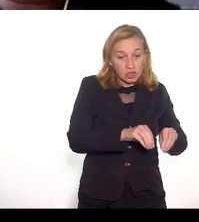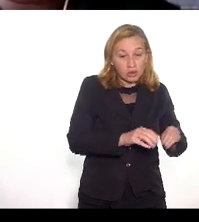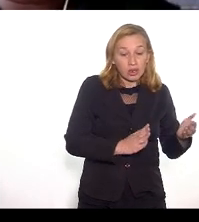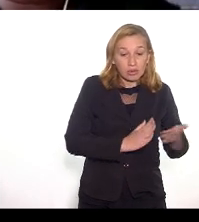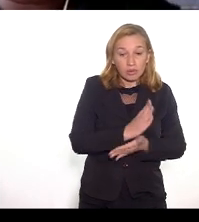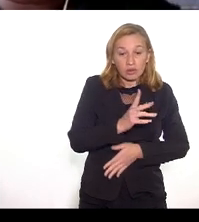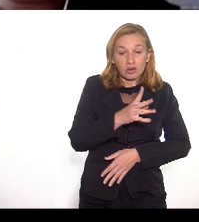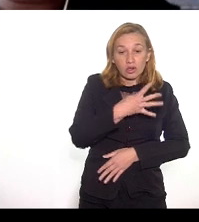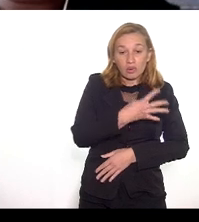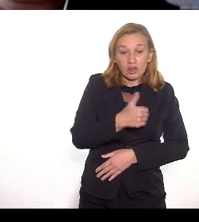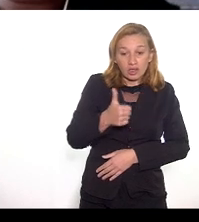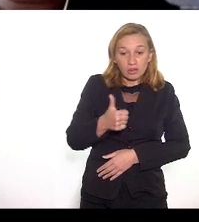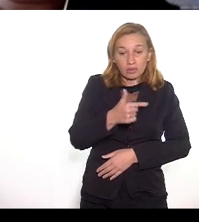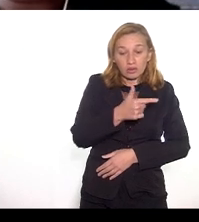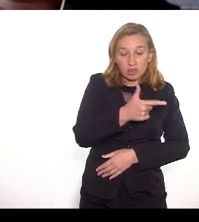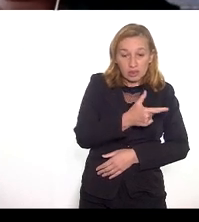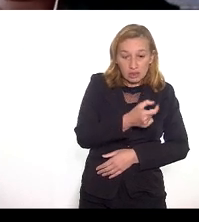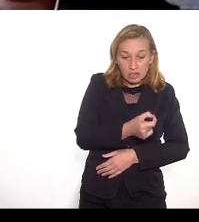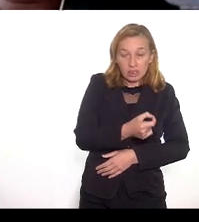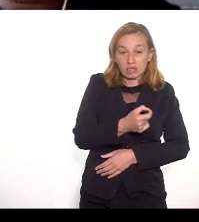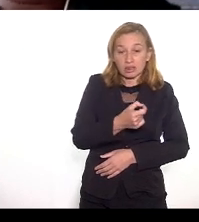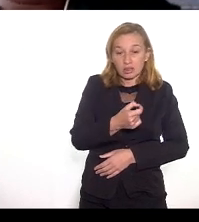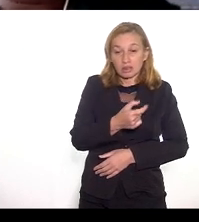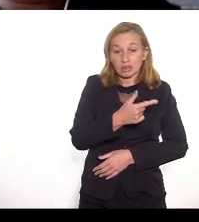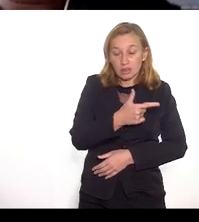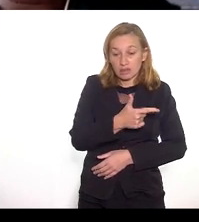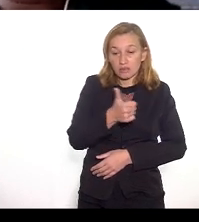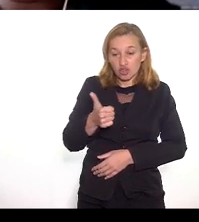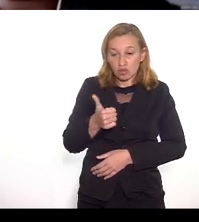do 4107/21.